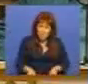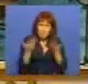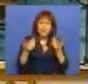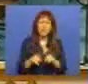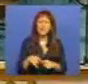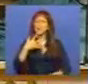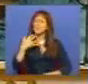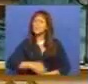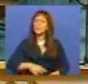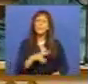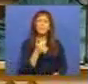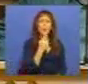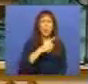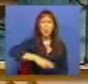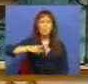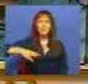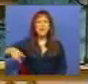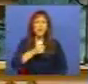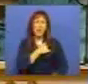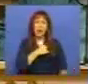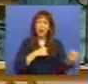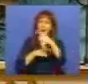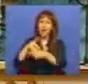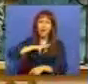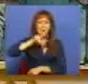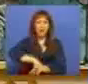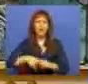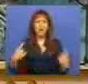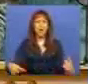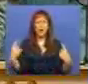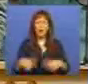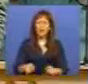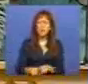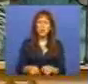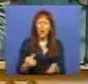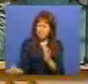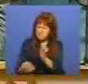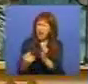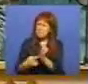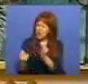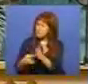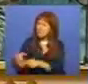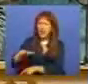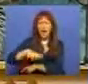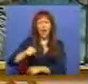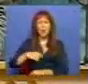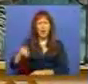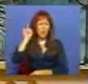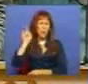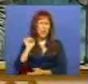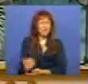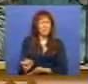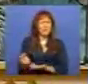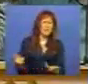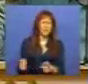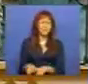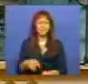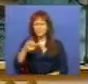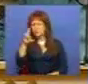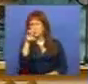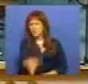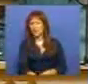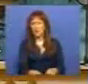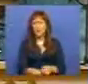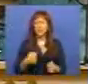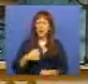Há no total cerca de 1 milhão de alojamentos em Portugal que têm carências do ponto de vista qualitativo. Estão degradados,